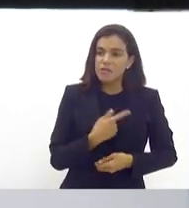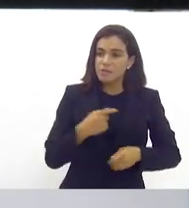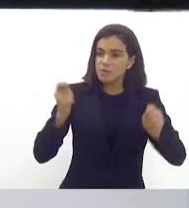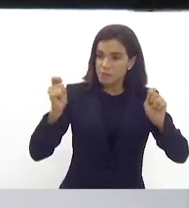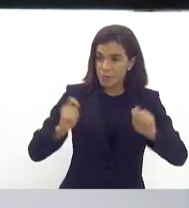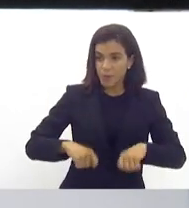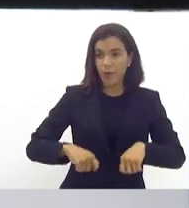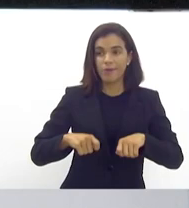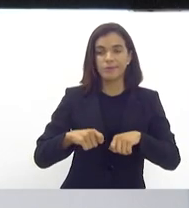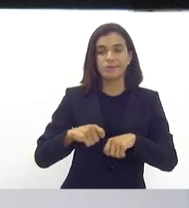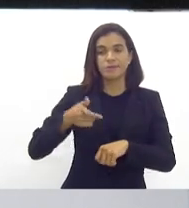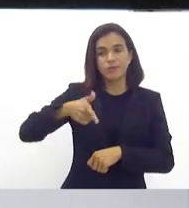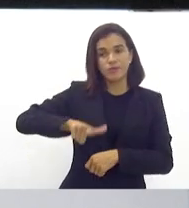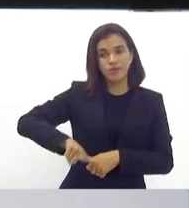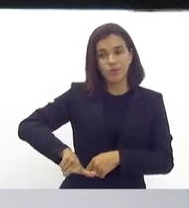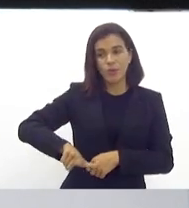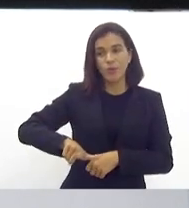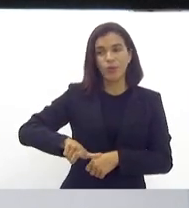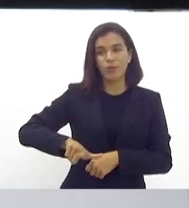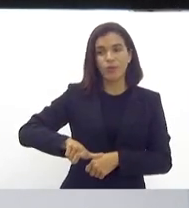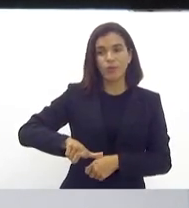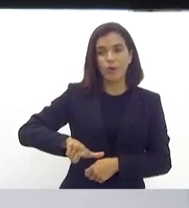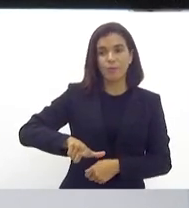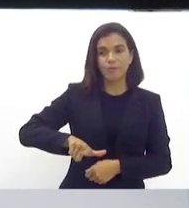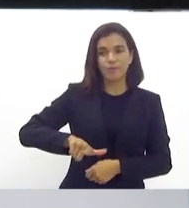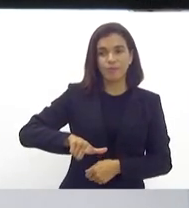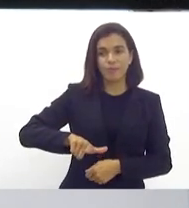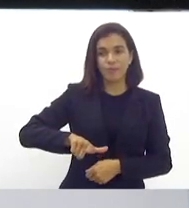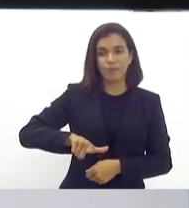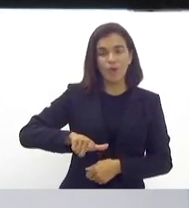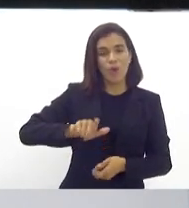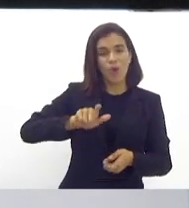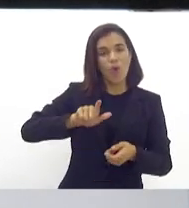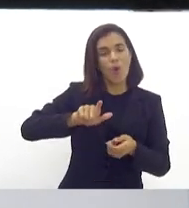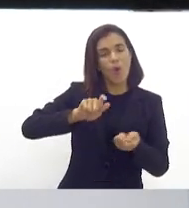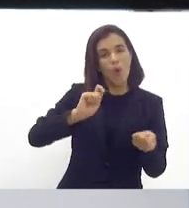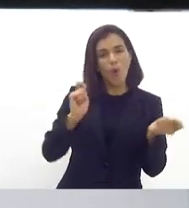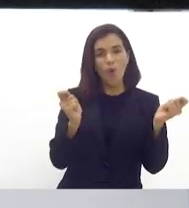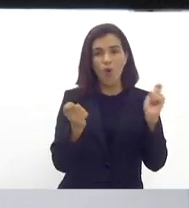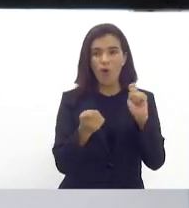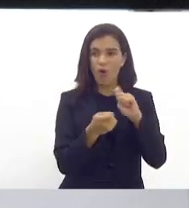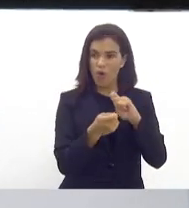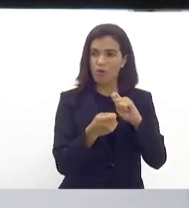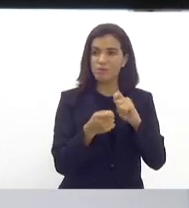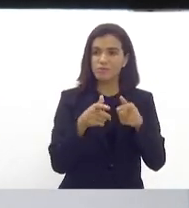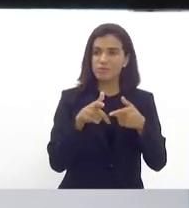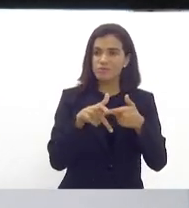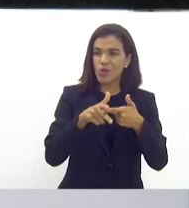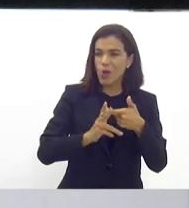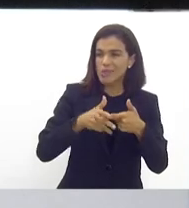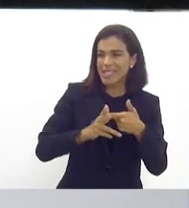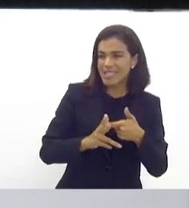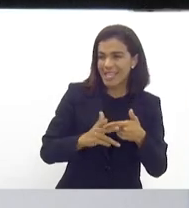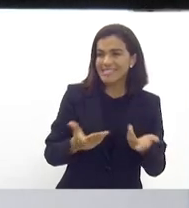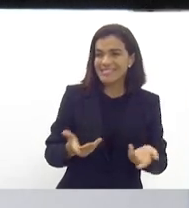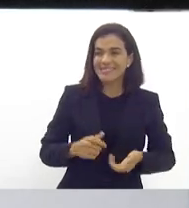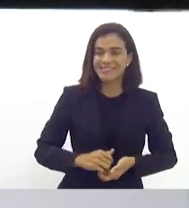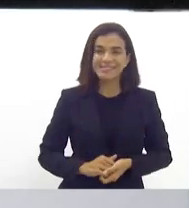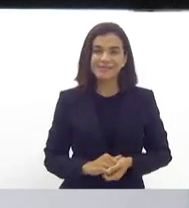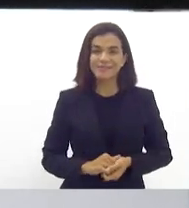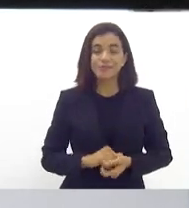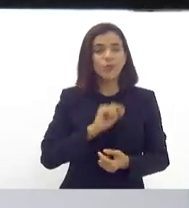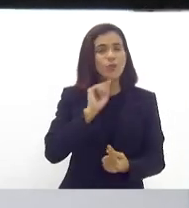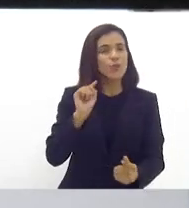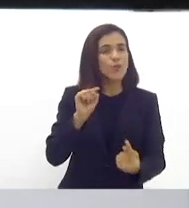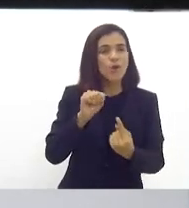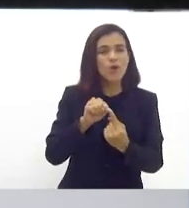novamente para o o o eixo isso a o a muit a intenção